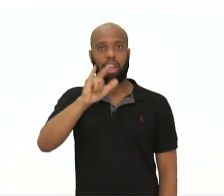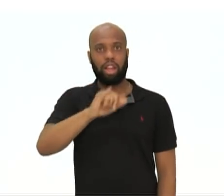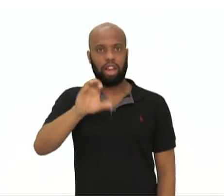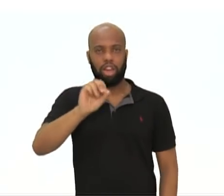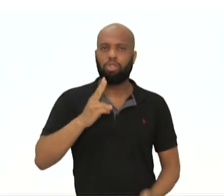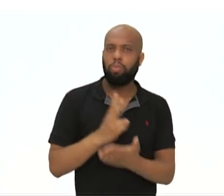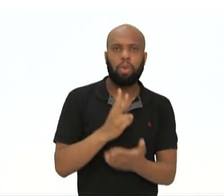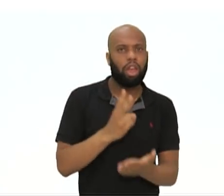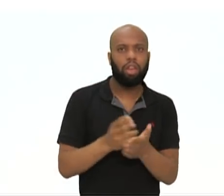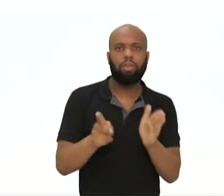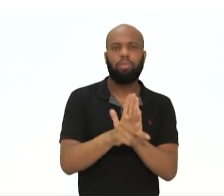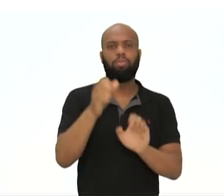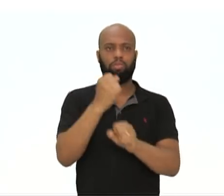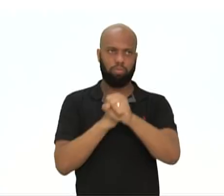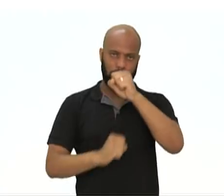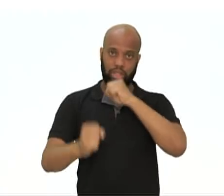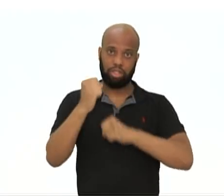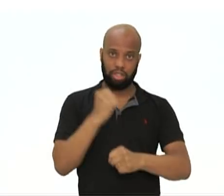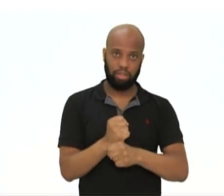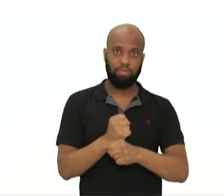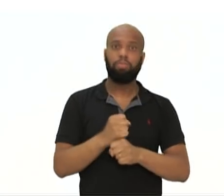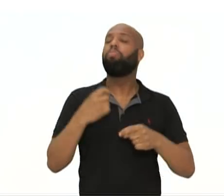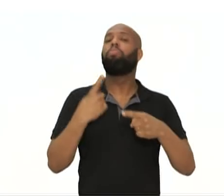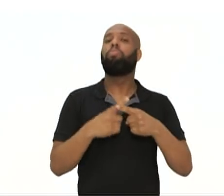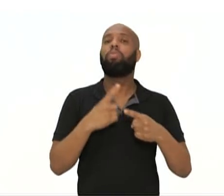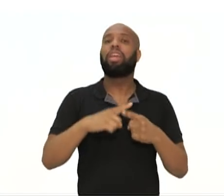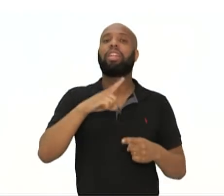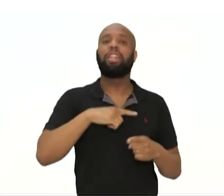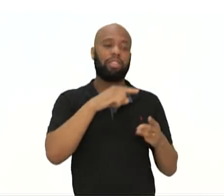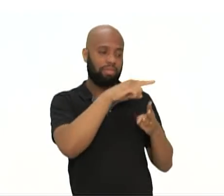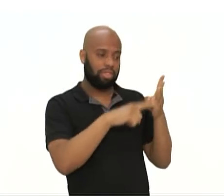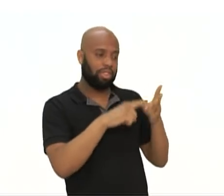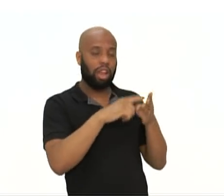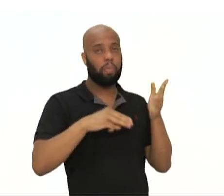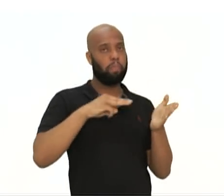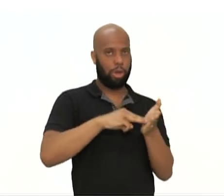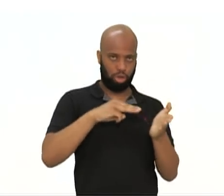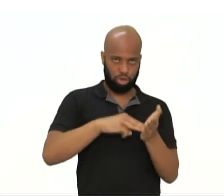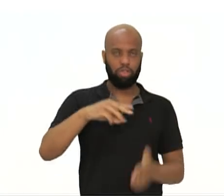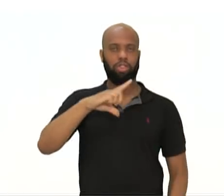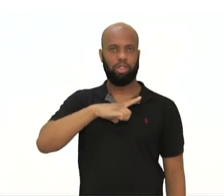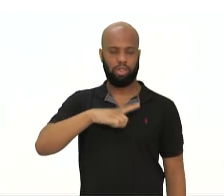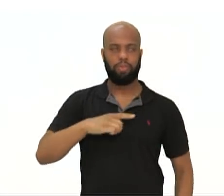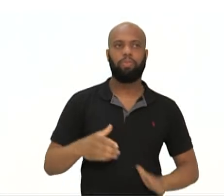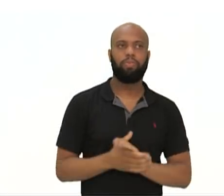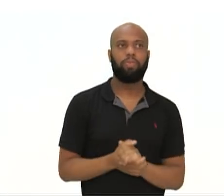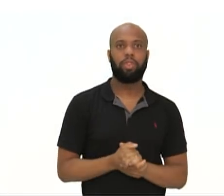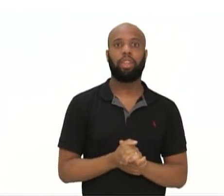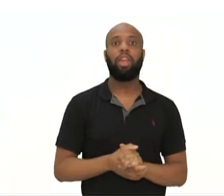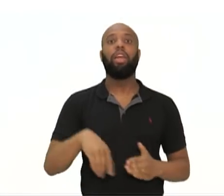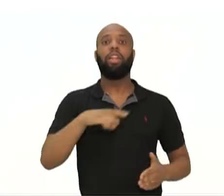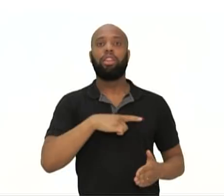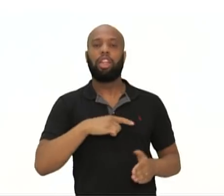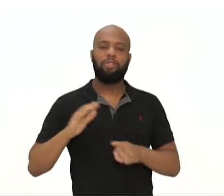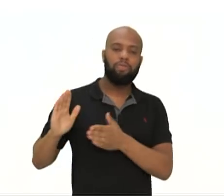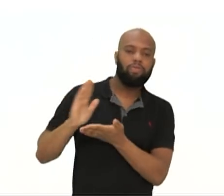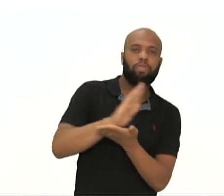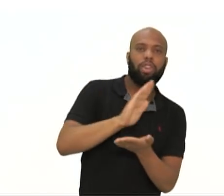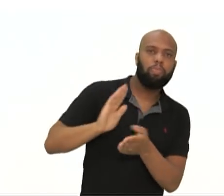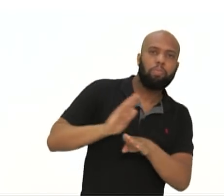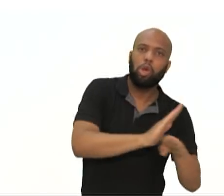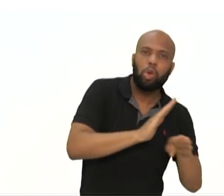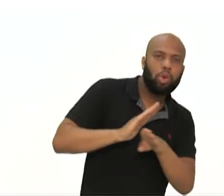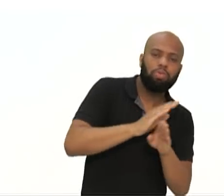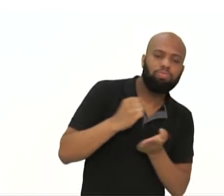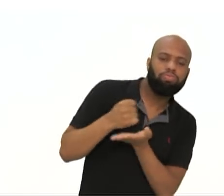relação ao ano passado. Isso se deu por 3 motivos básicos, né? A colaboração do povo, que